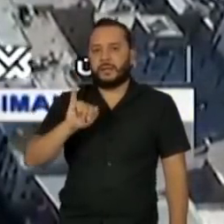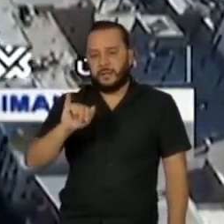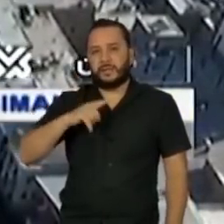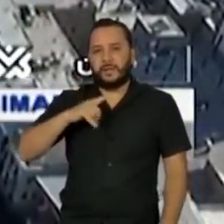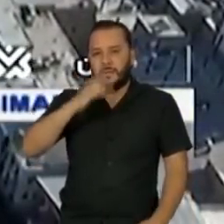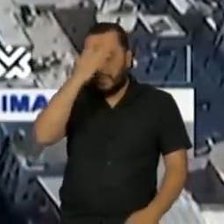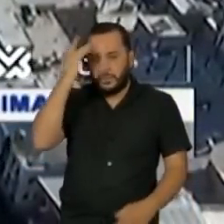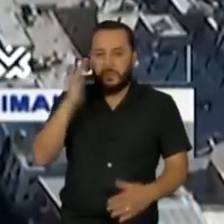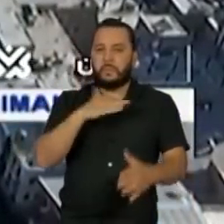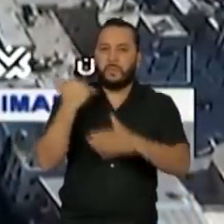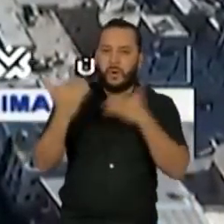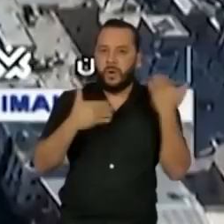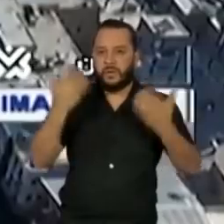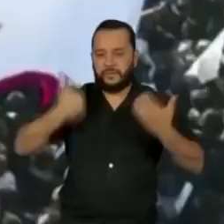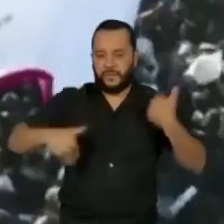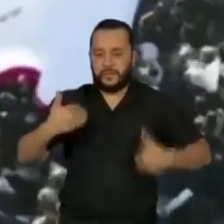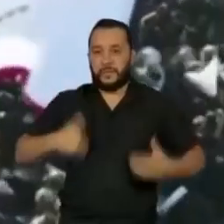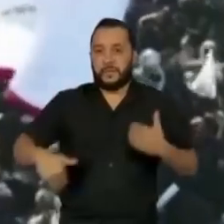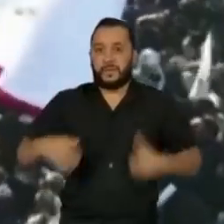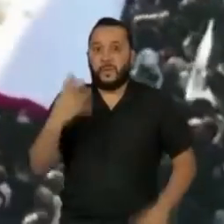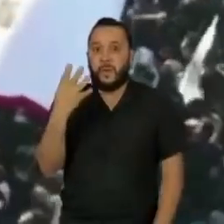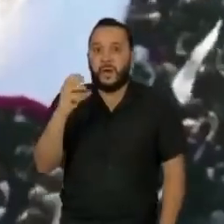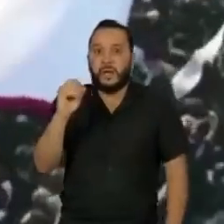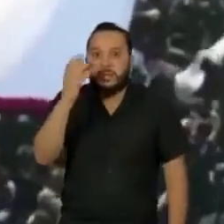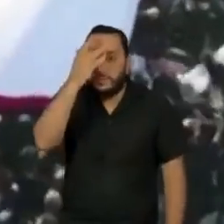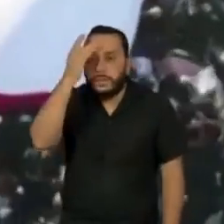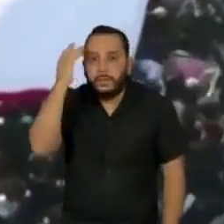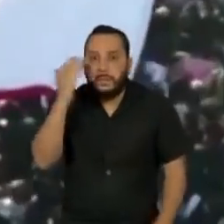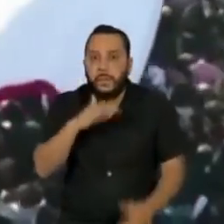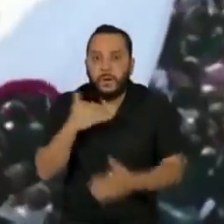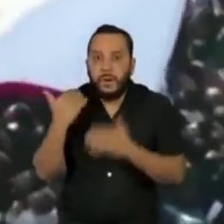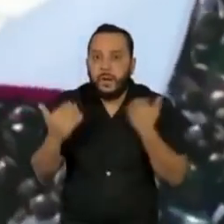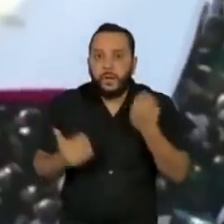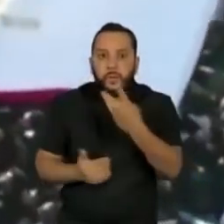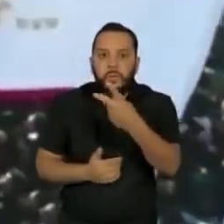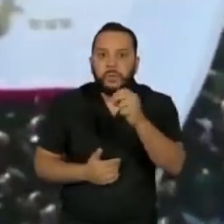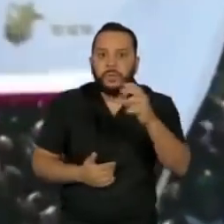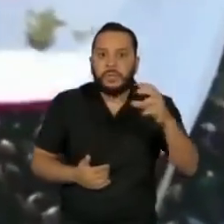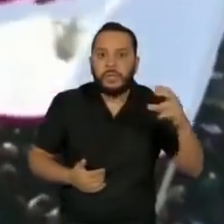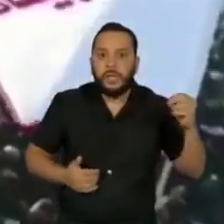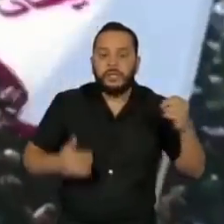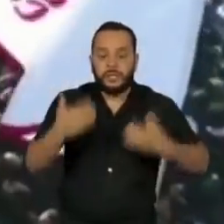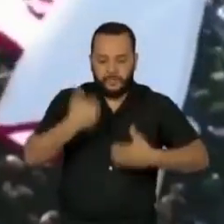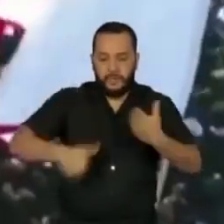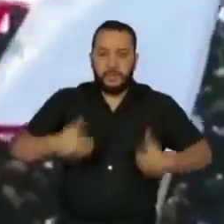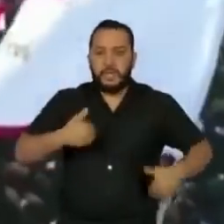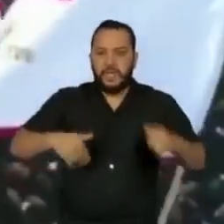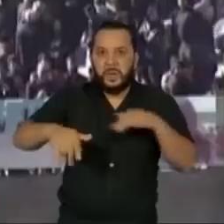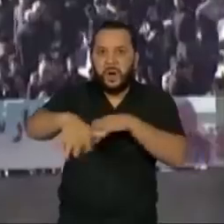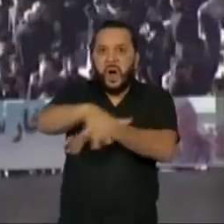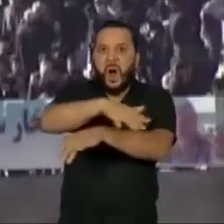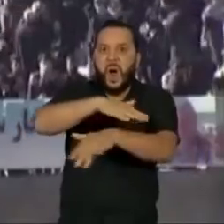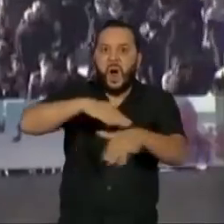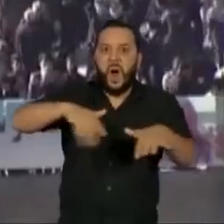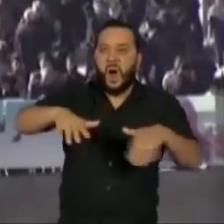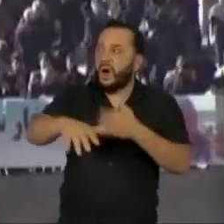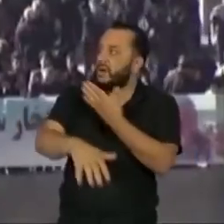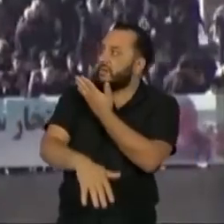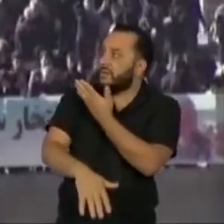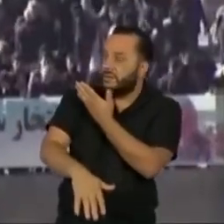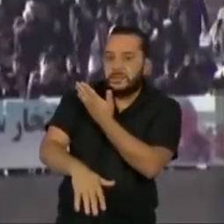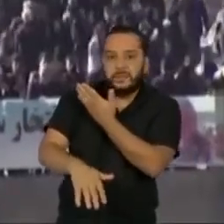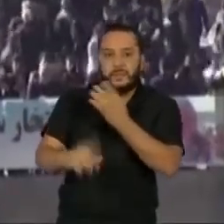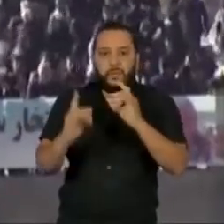Pelo menos 40 pessoas morreram e 200 ficaram feridas durante um tumulto no meio da multidão que acompanhava